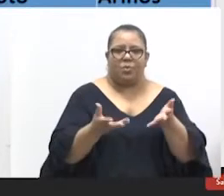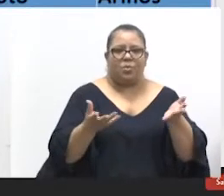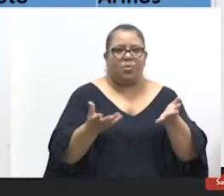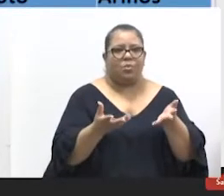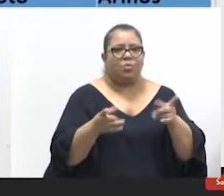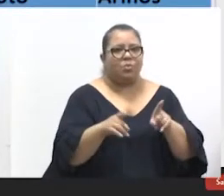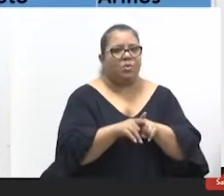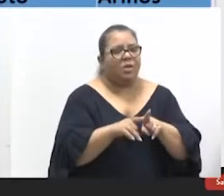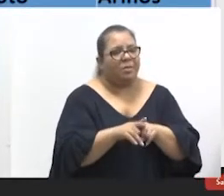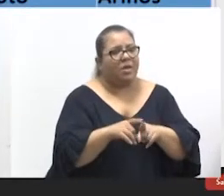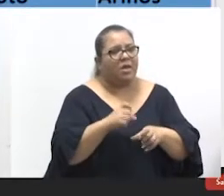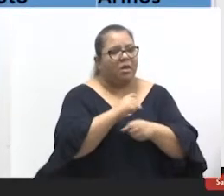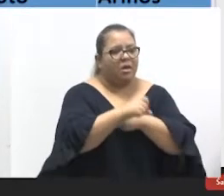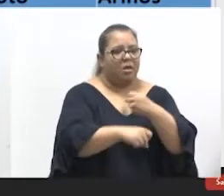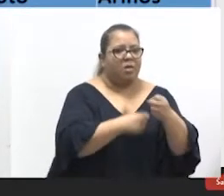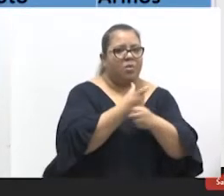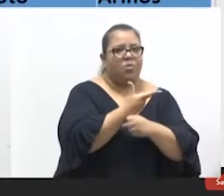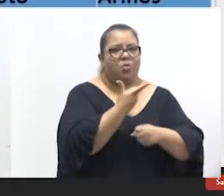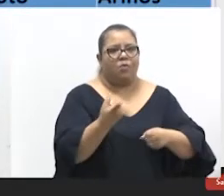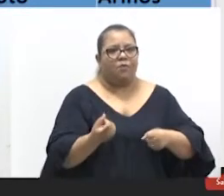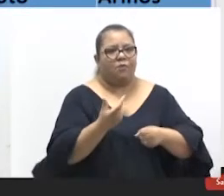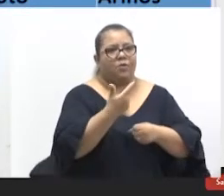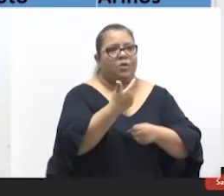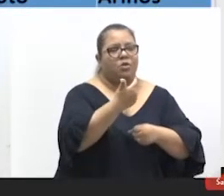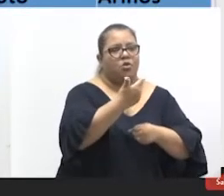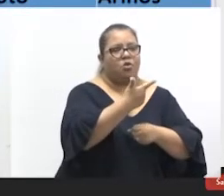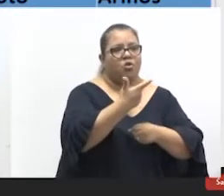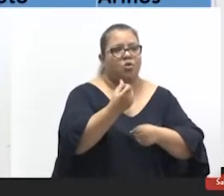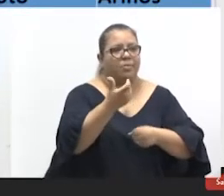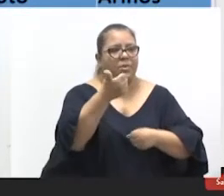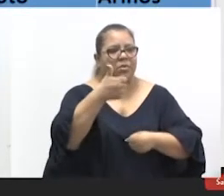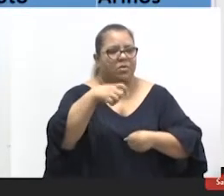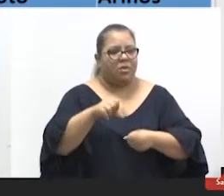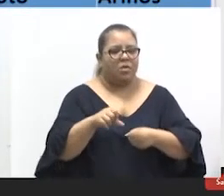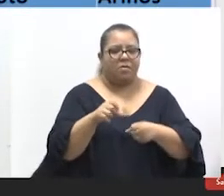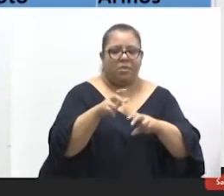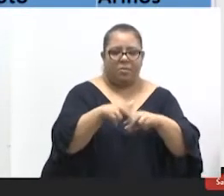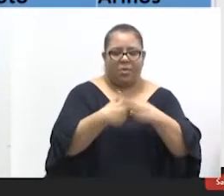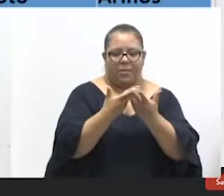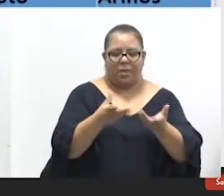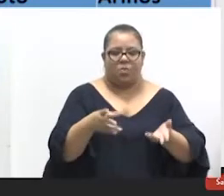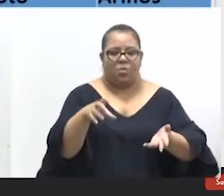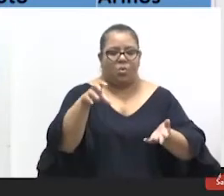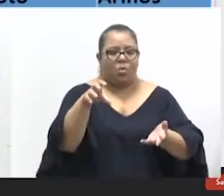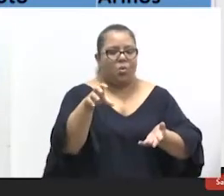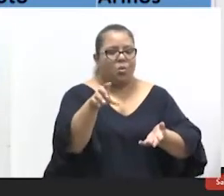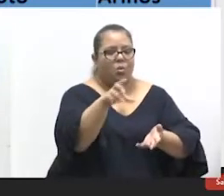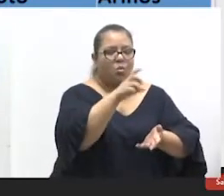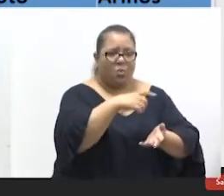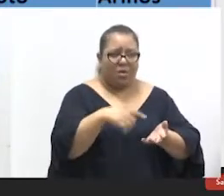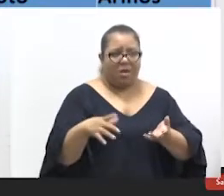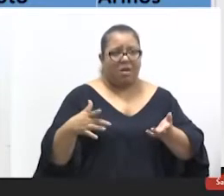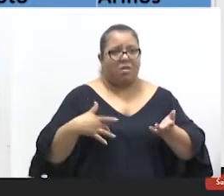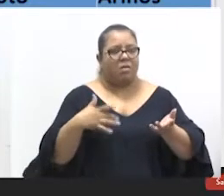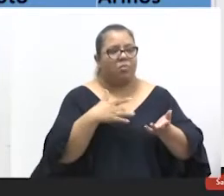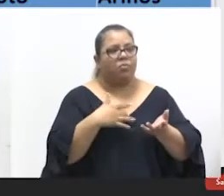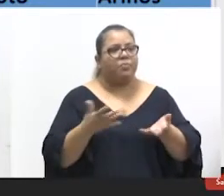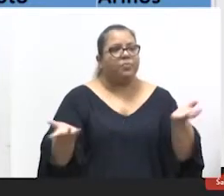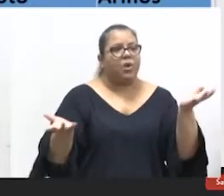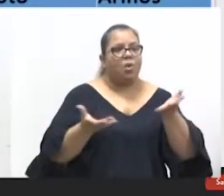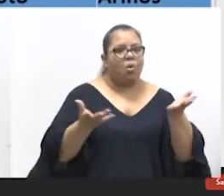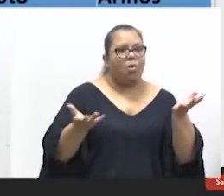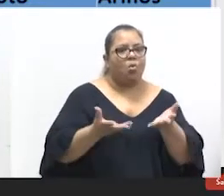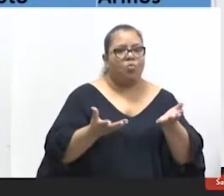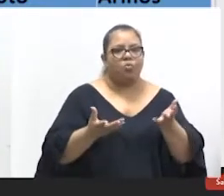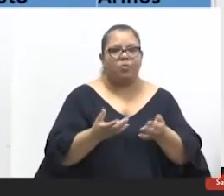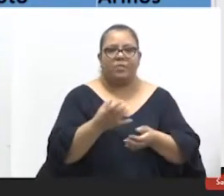E o ano de 2019, então, impor a região de saúde. Então, no ano de 2019, fechando